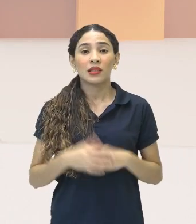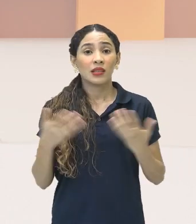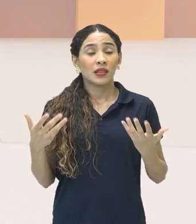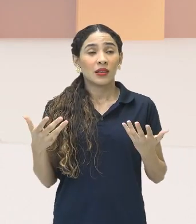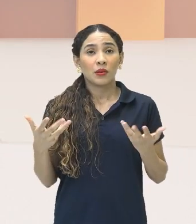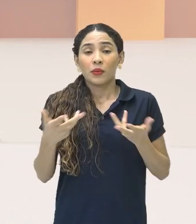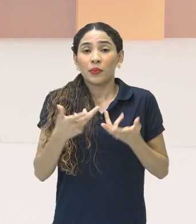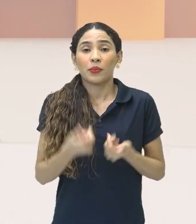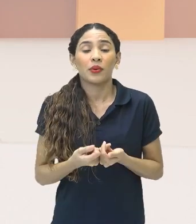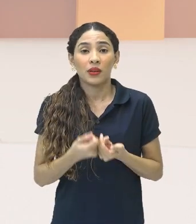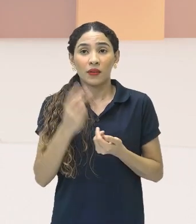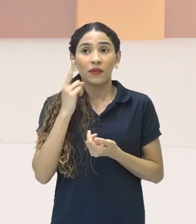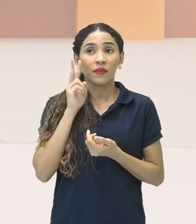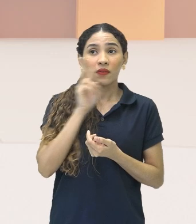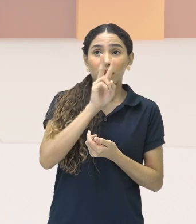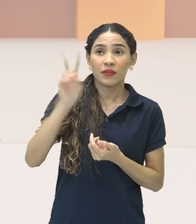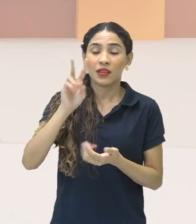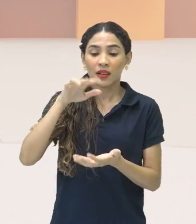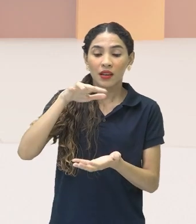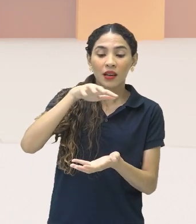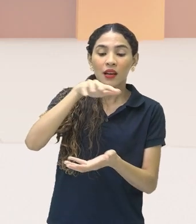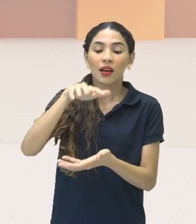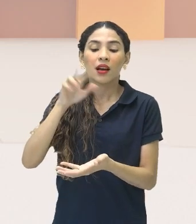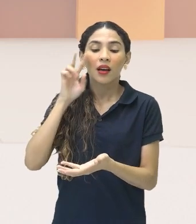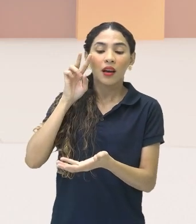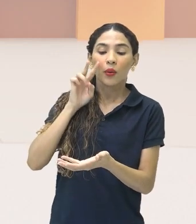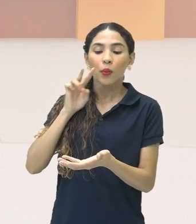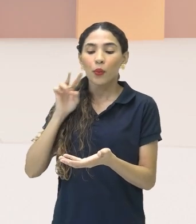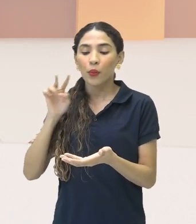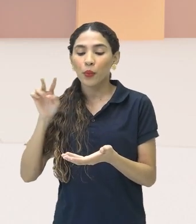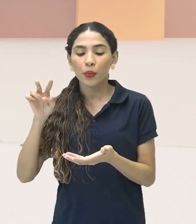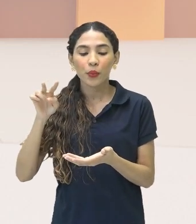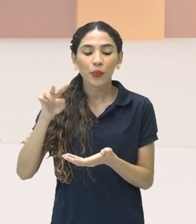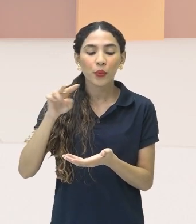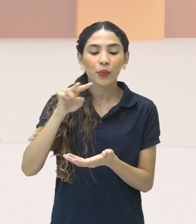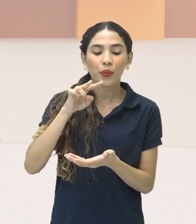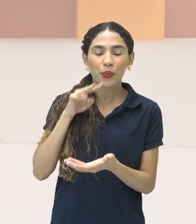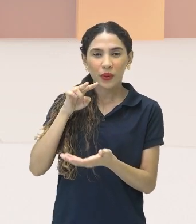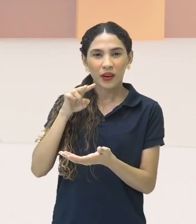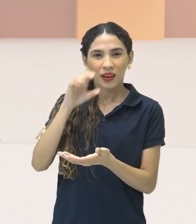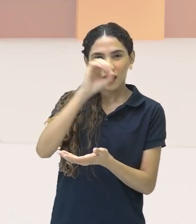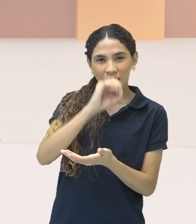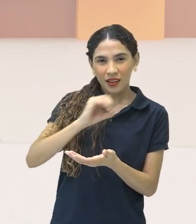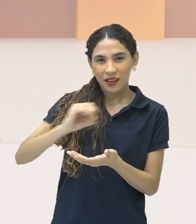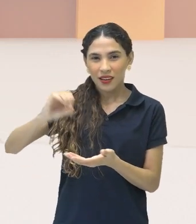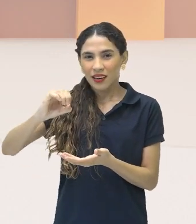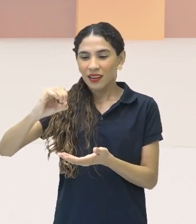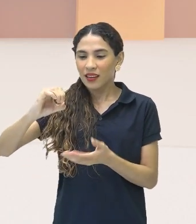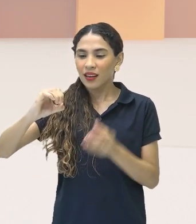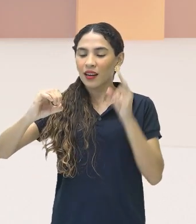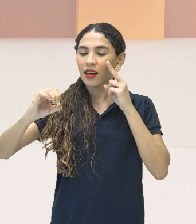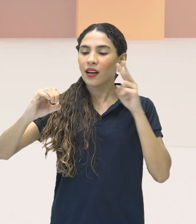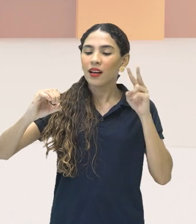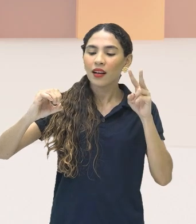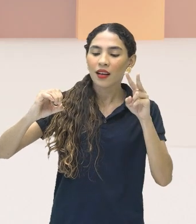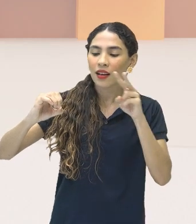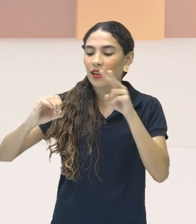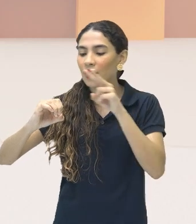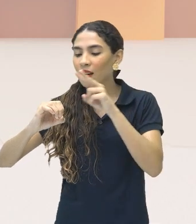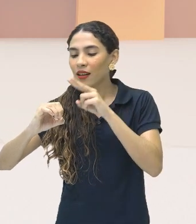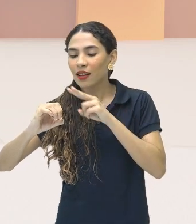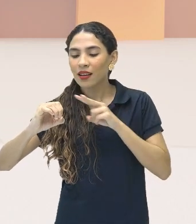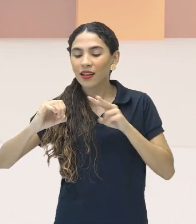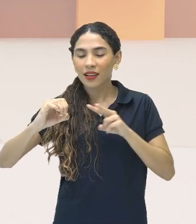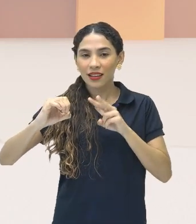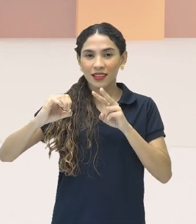maravilhou quando ele via a Terra do espaço, né? Aquela bolinha azul, que ele conseguia cobrir com o